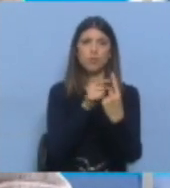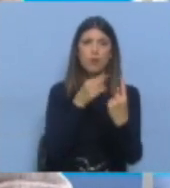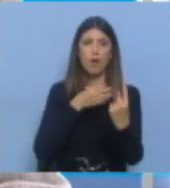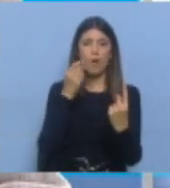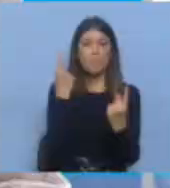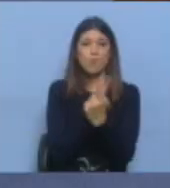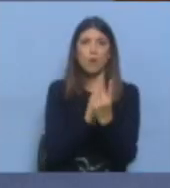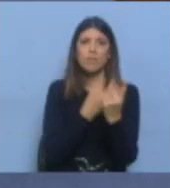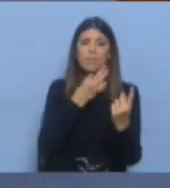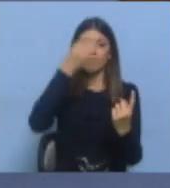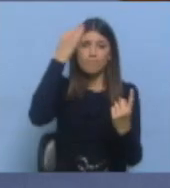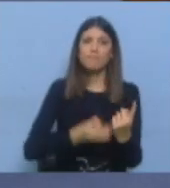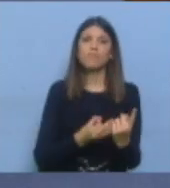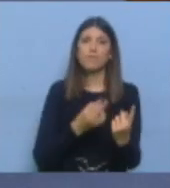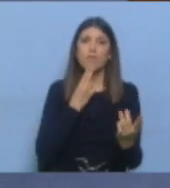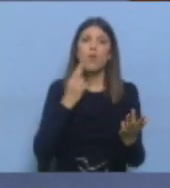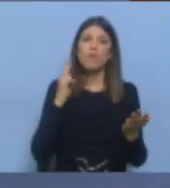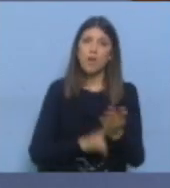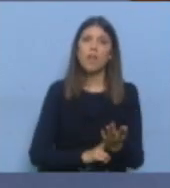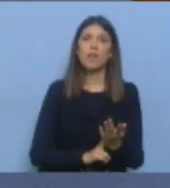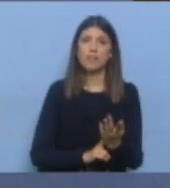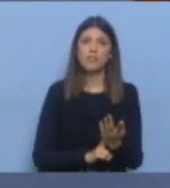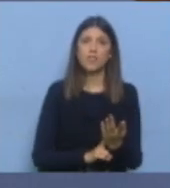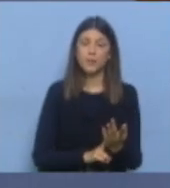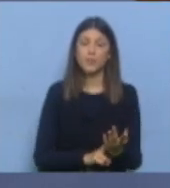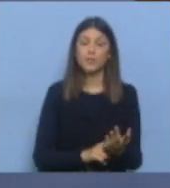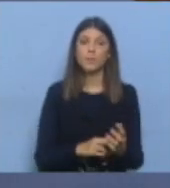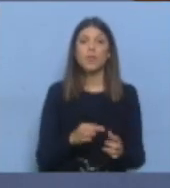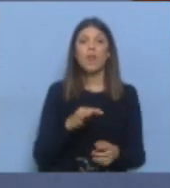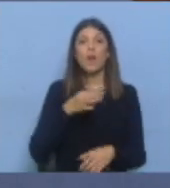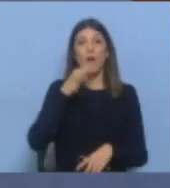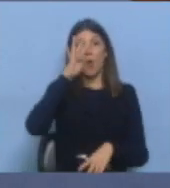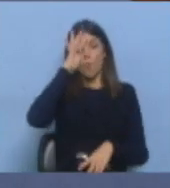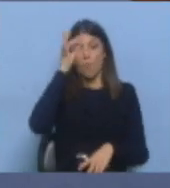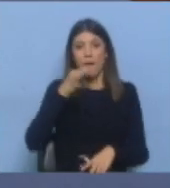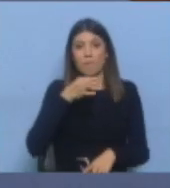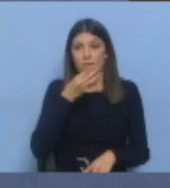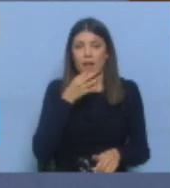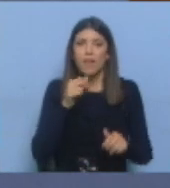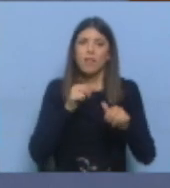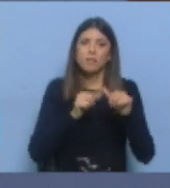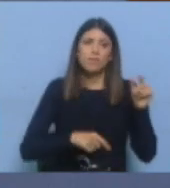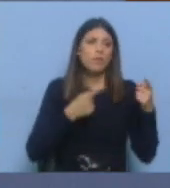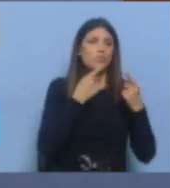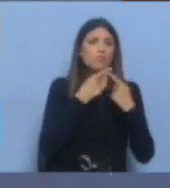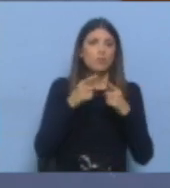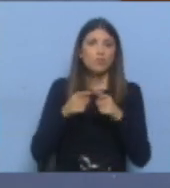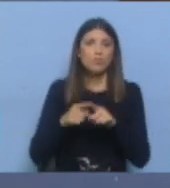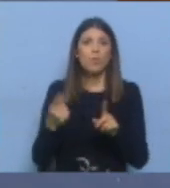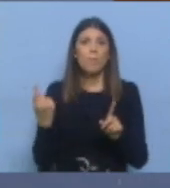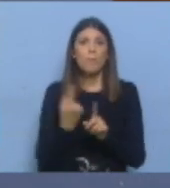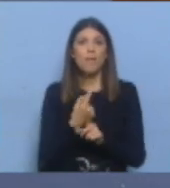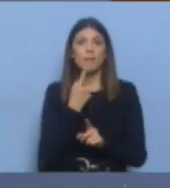exatamente essa superação da cultura do adjetivo que ele fala muitas vezes, para que nos centremos no nome e no que cada pessoa